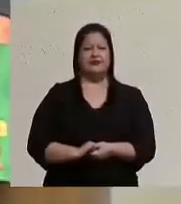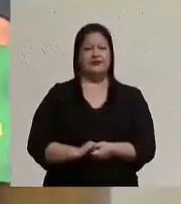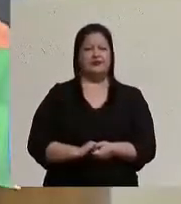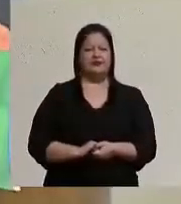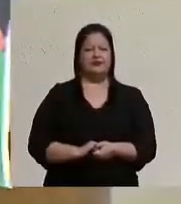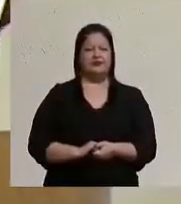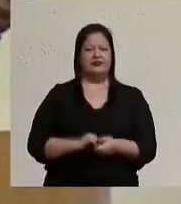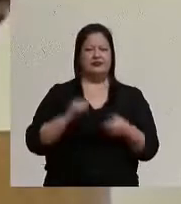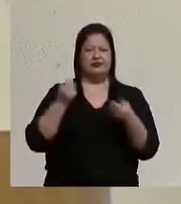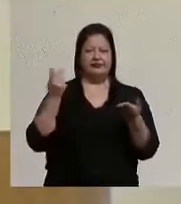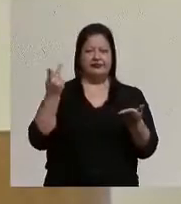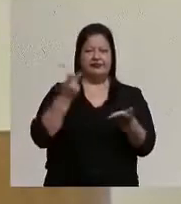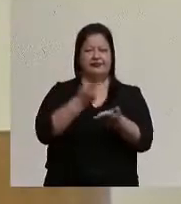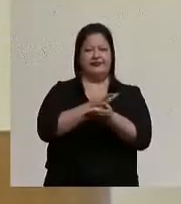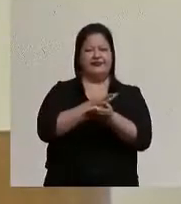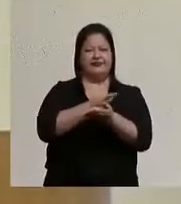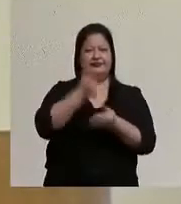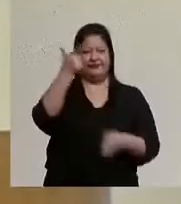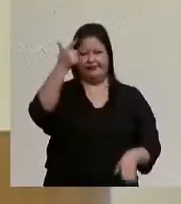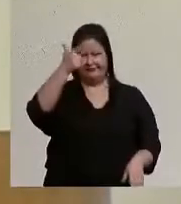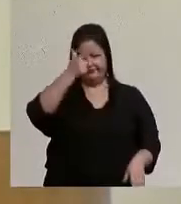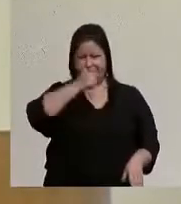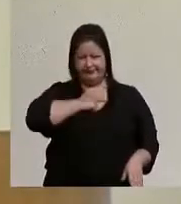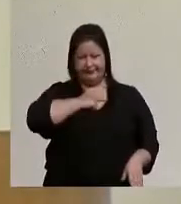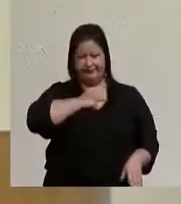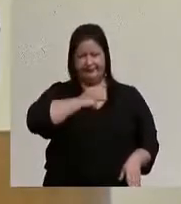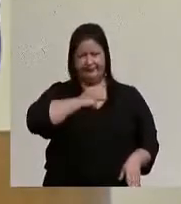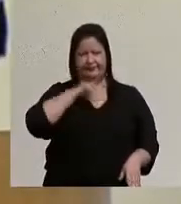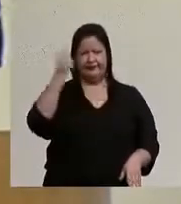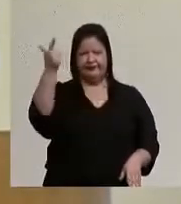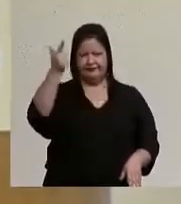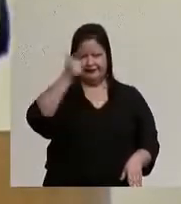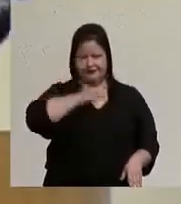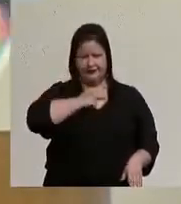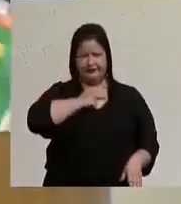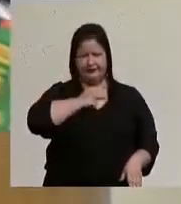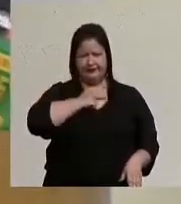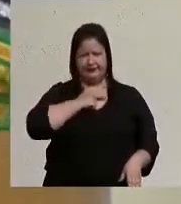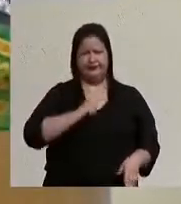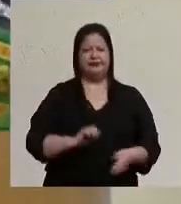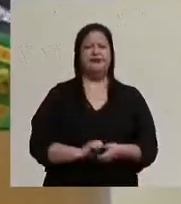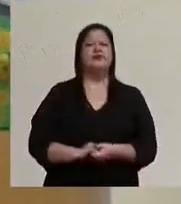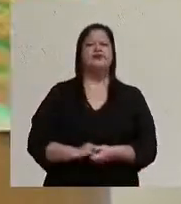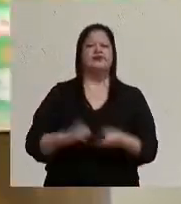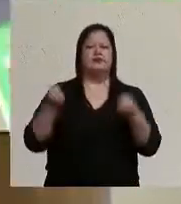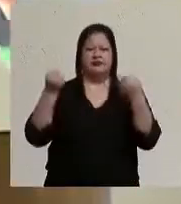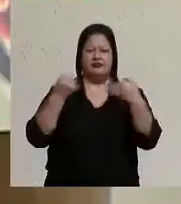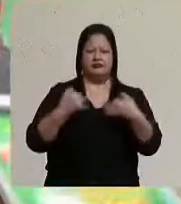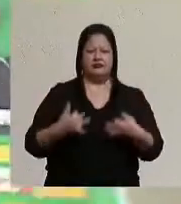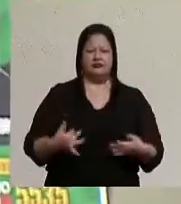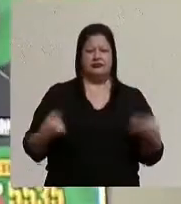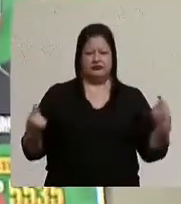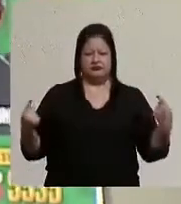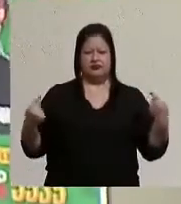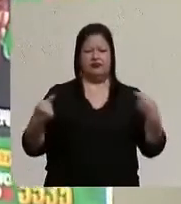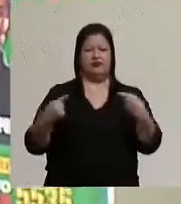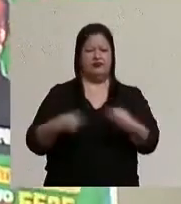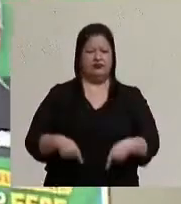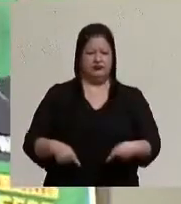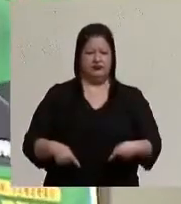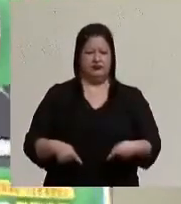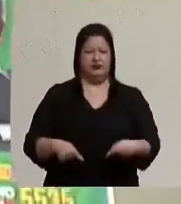né você é horrível é muito feio isso muito feio então fica aqui a medignação